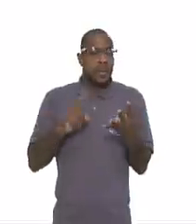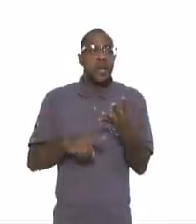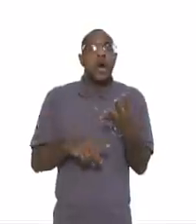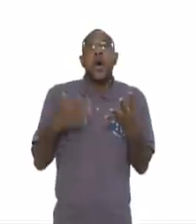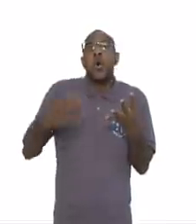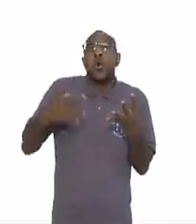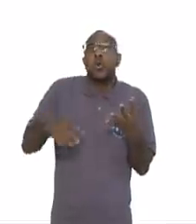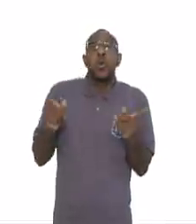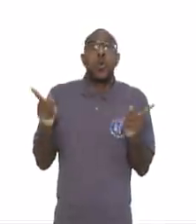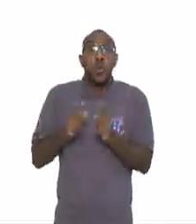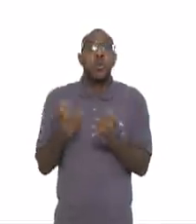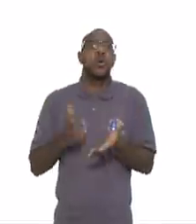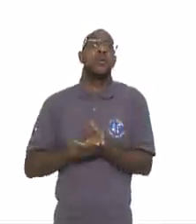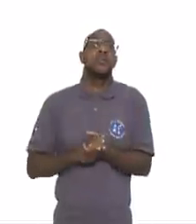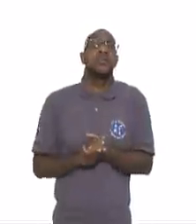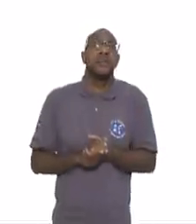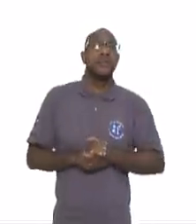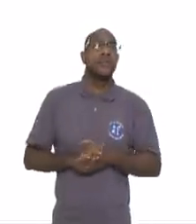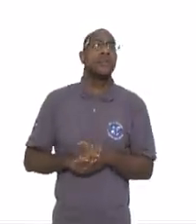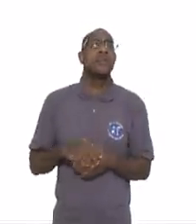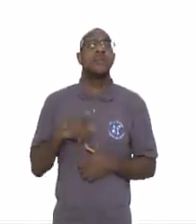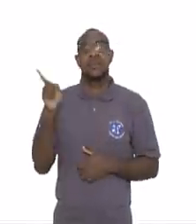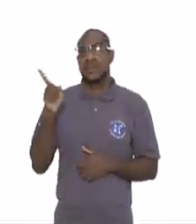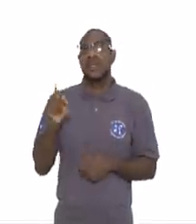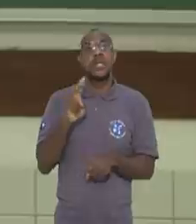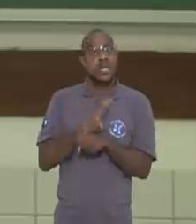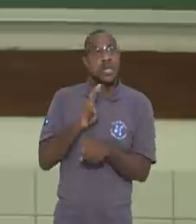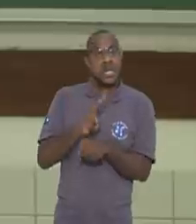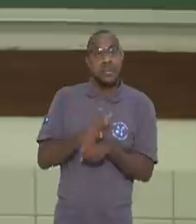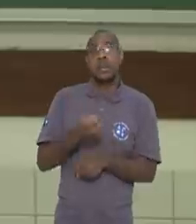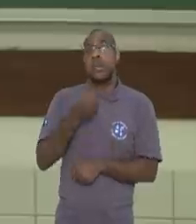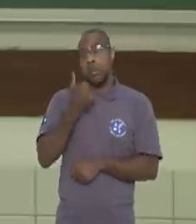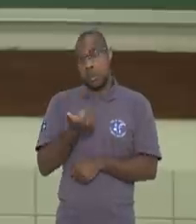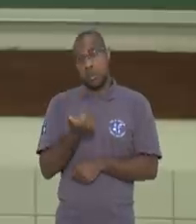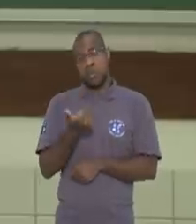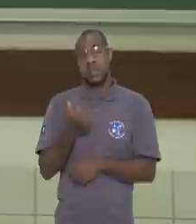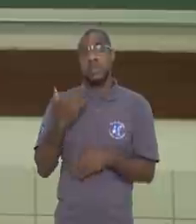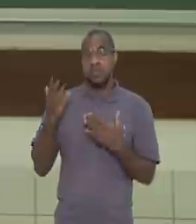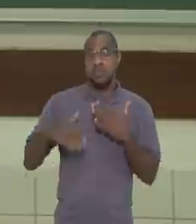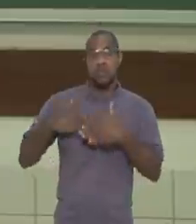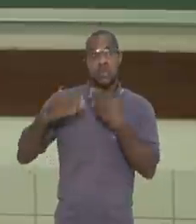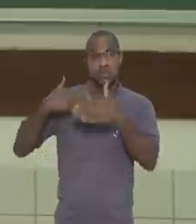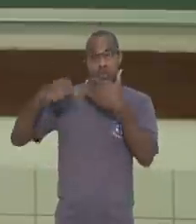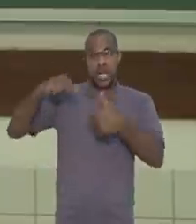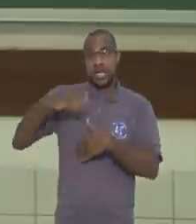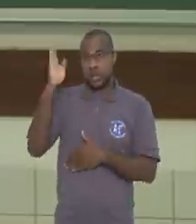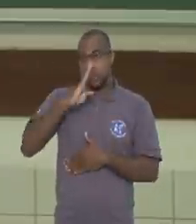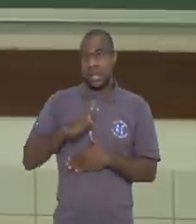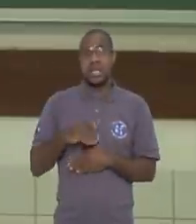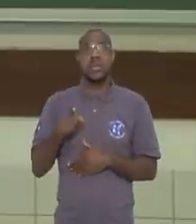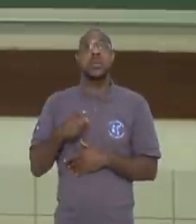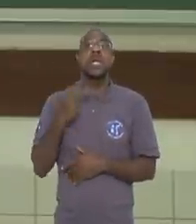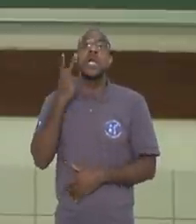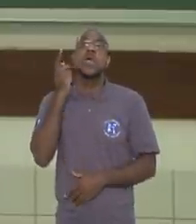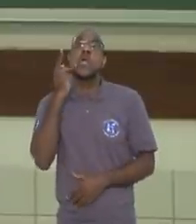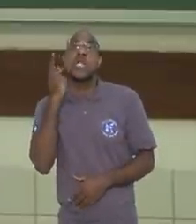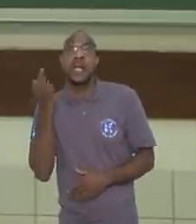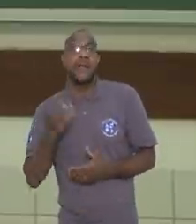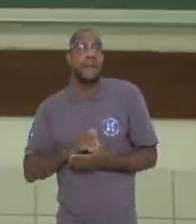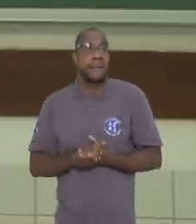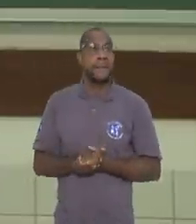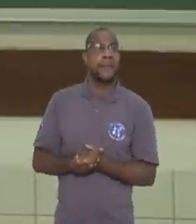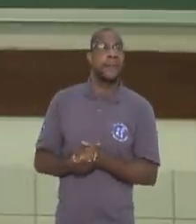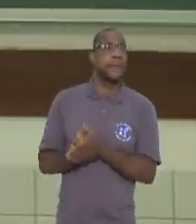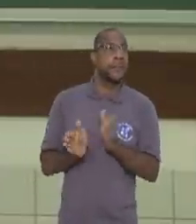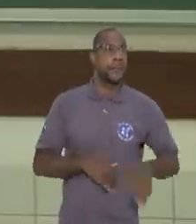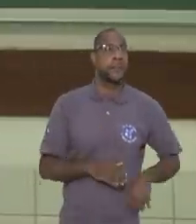o tamanho das lesões e das cicatrizes. Então, um tratamento bem bacana que foi desenvolvido aqui no Brasil, no Ceará. Olha que bacana. Olha